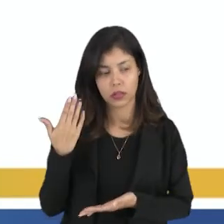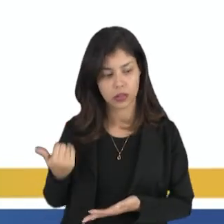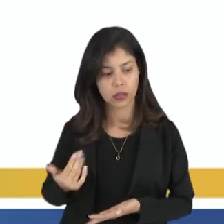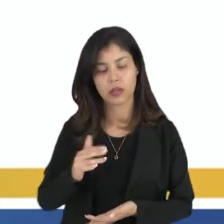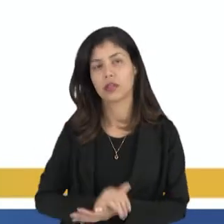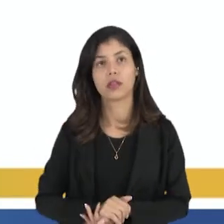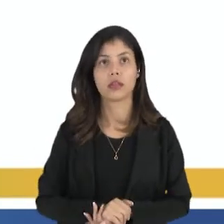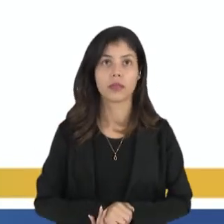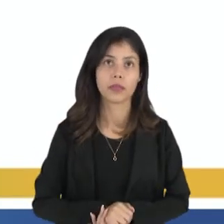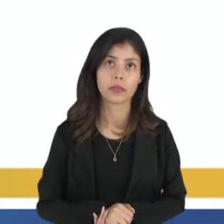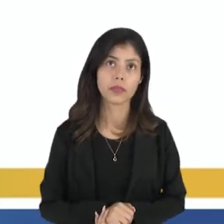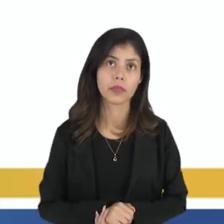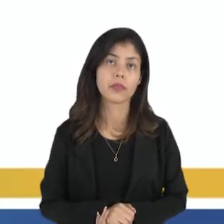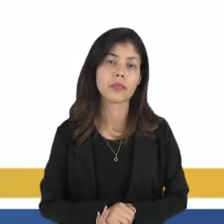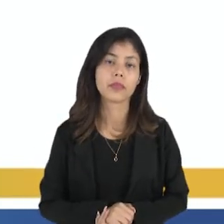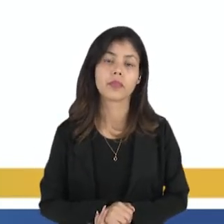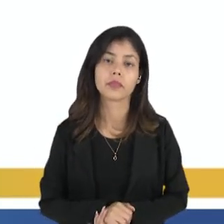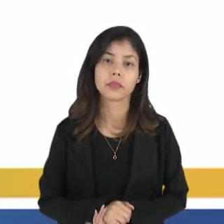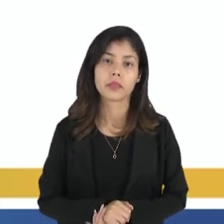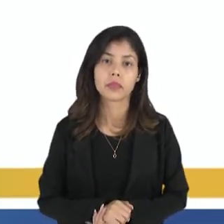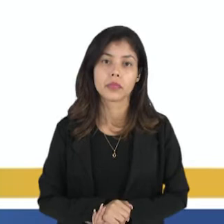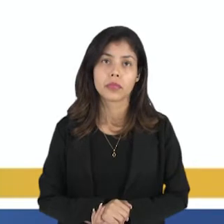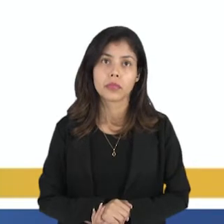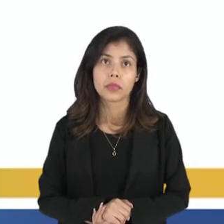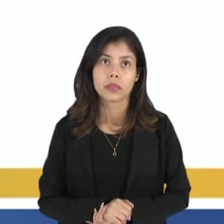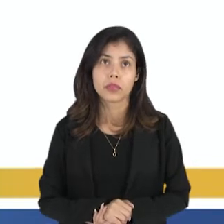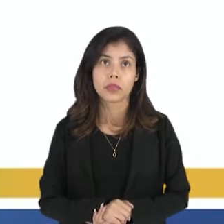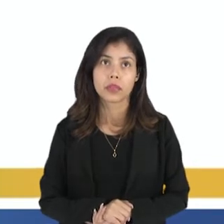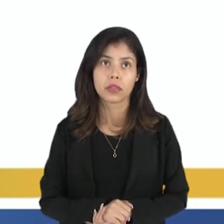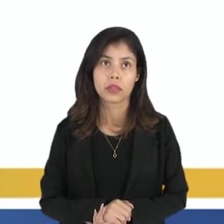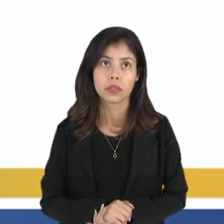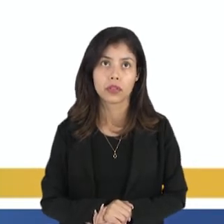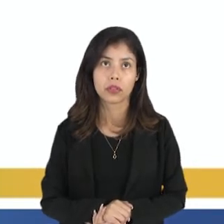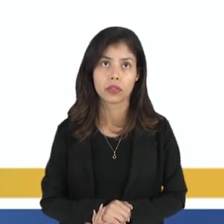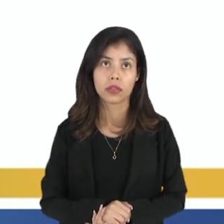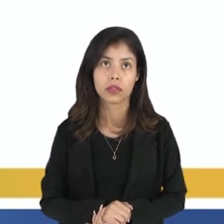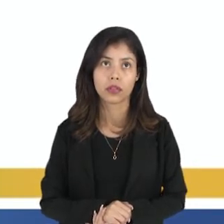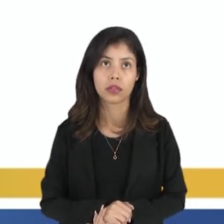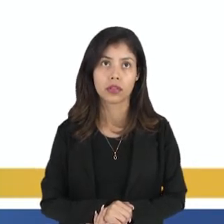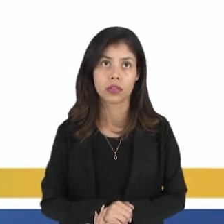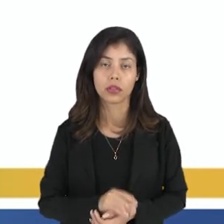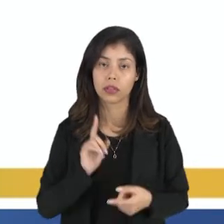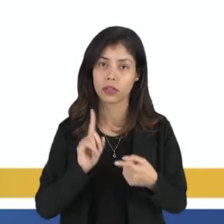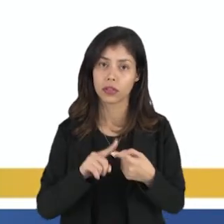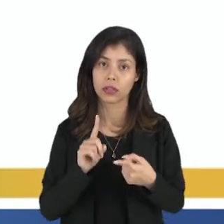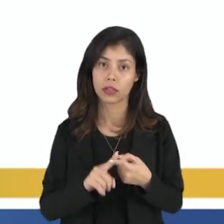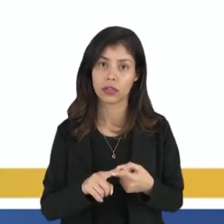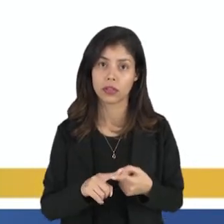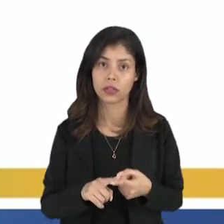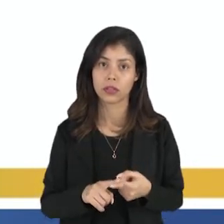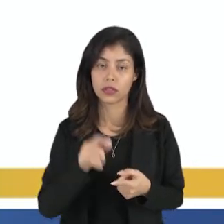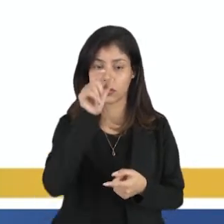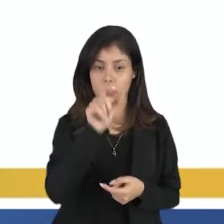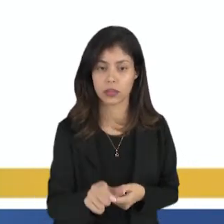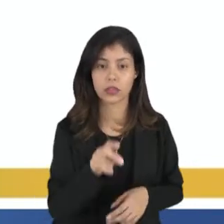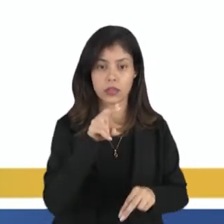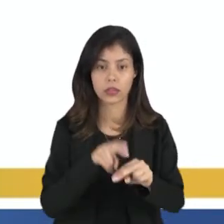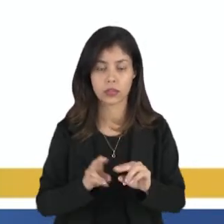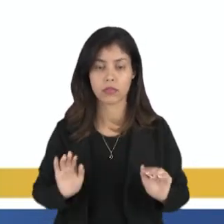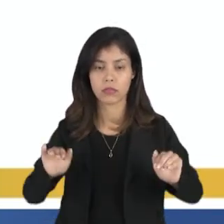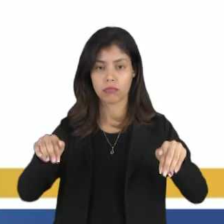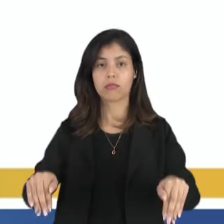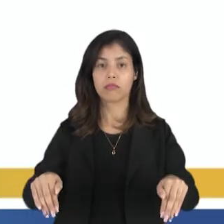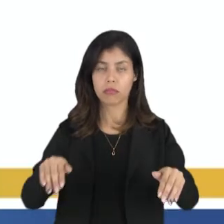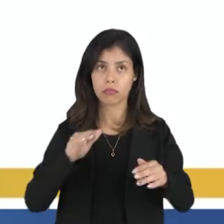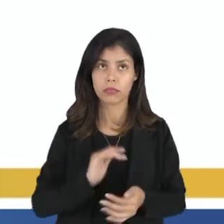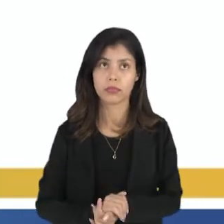essa tirinha com vocês, essa comic strip. Vou ler novamente. Nós temos no primeiro quadrinho o personagem sentado no